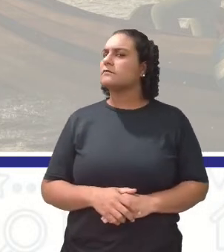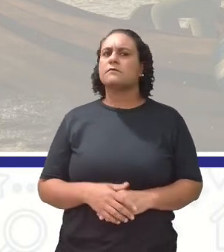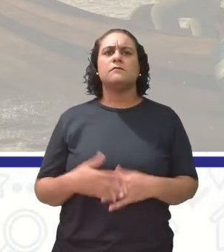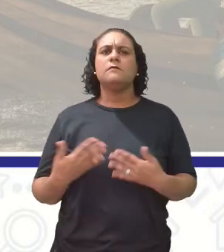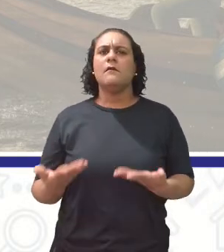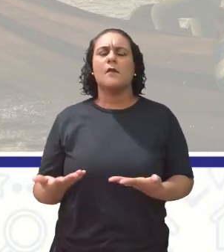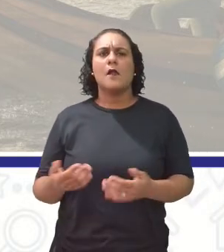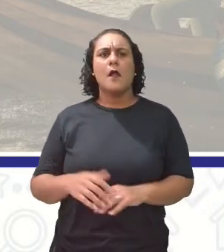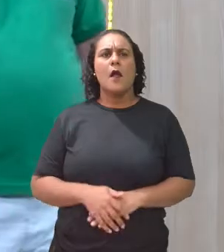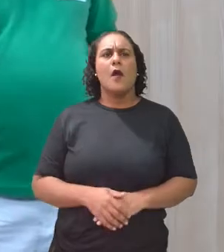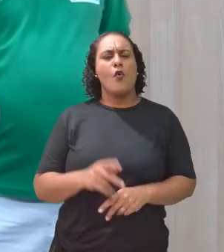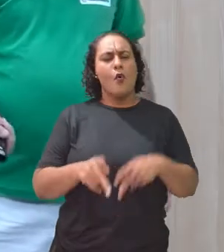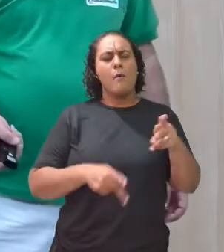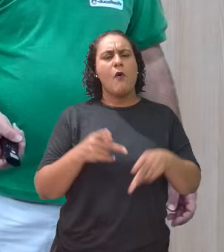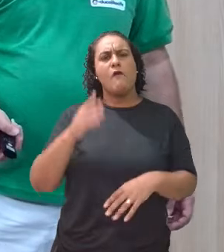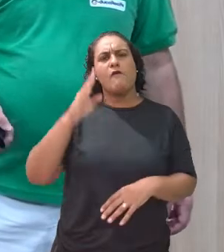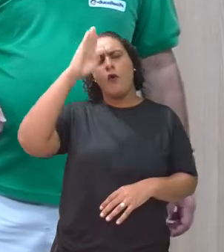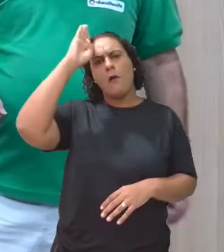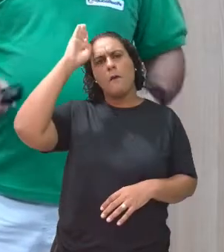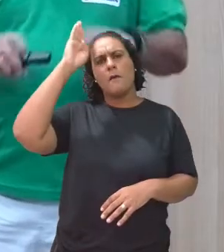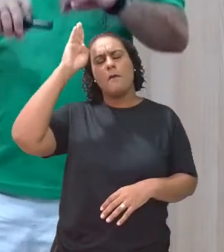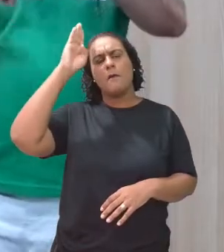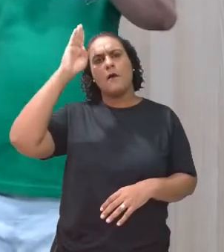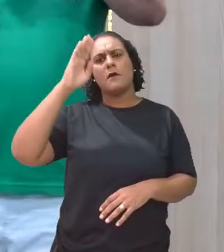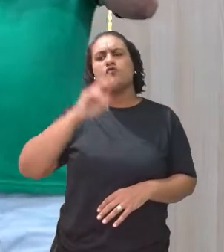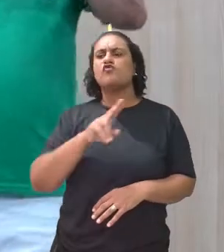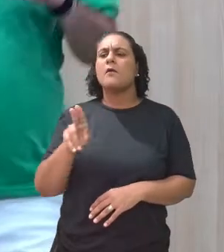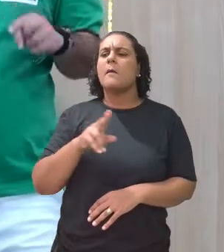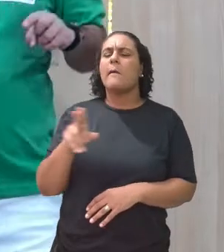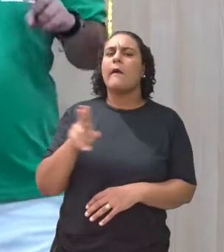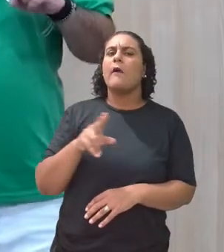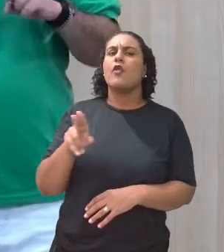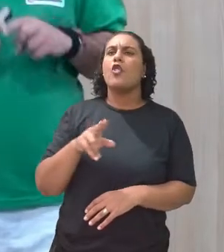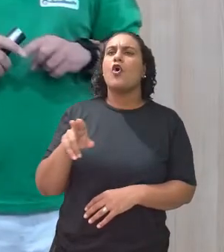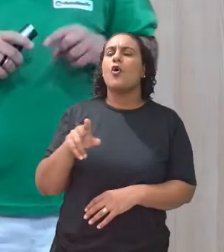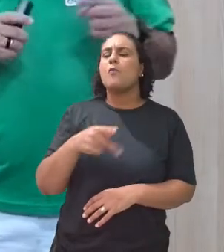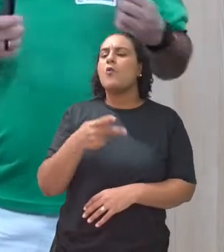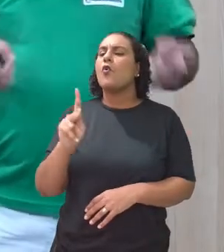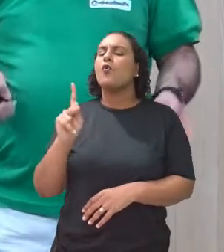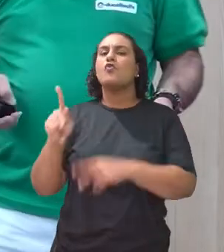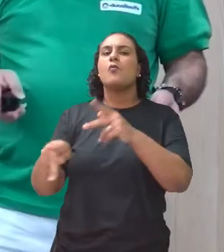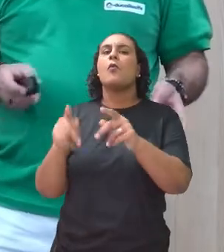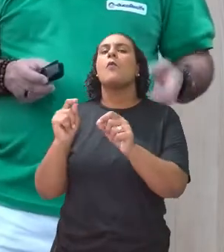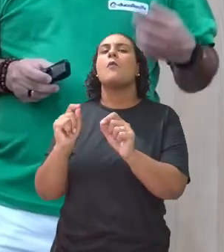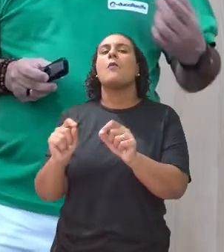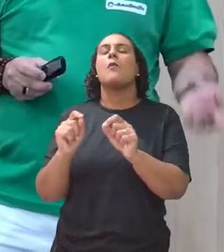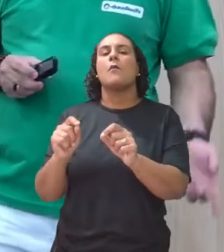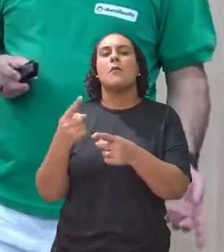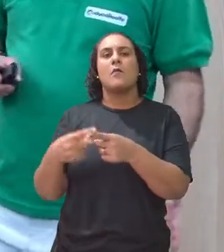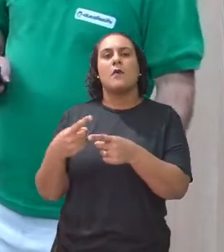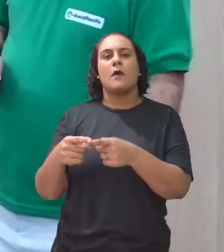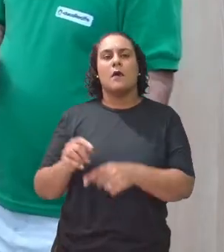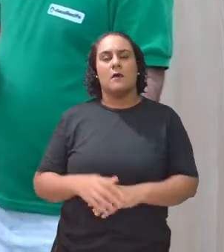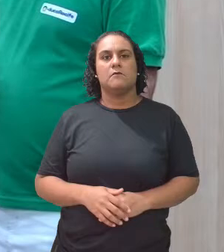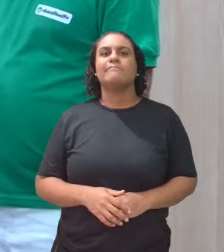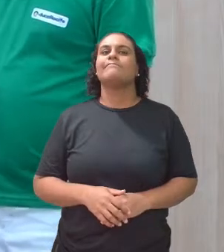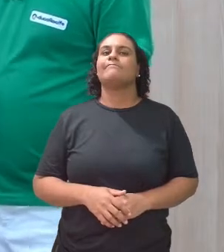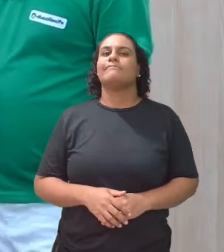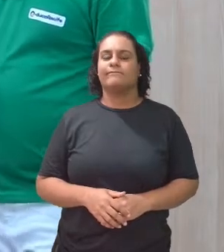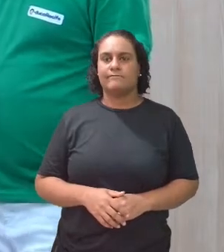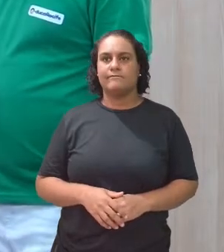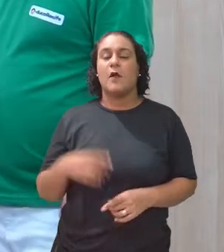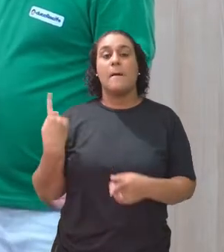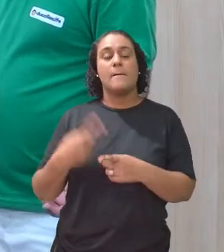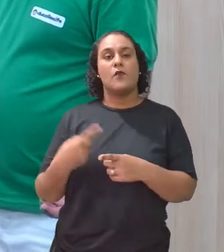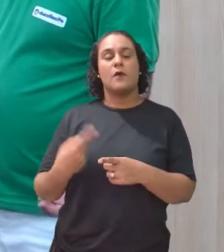bárbaros? Quem é que eles chamavam de bárbaros? Os povos que habitavam fora das fronteiras do Império, ok?